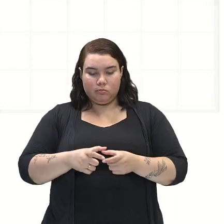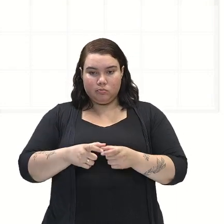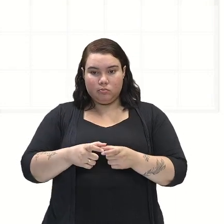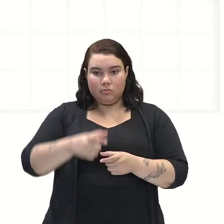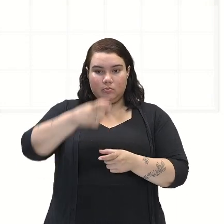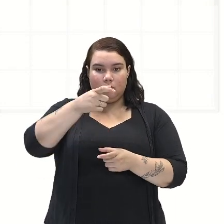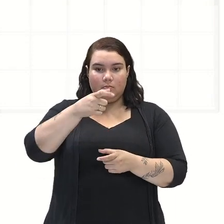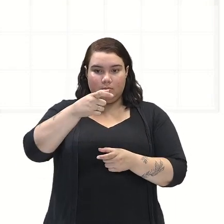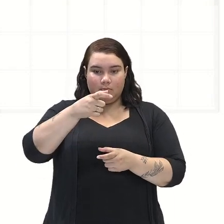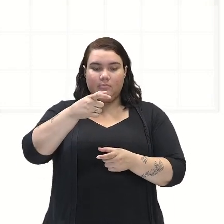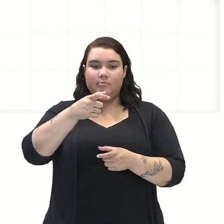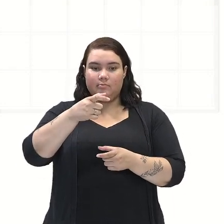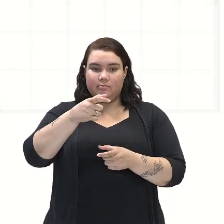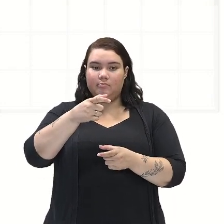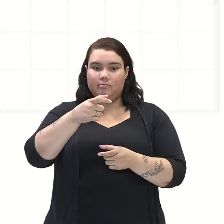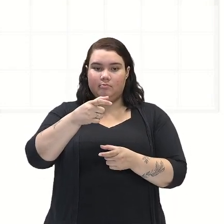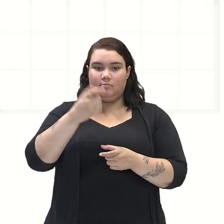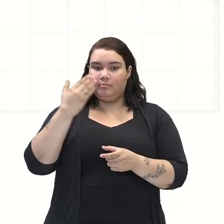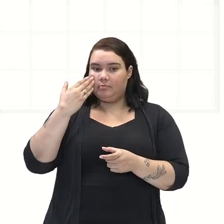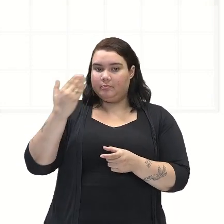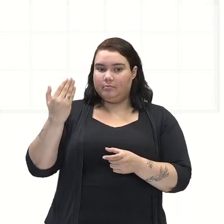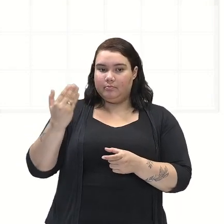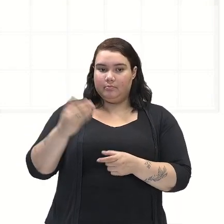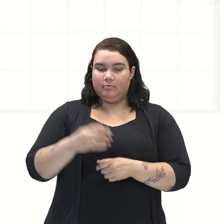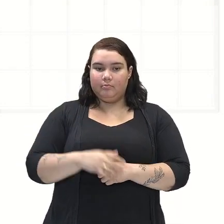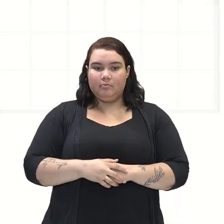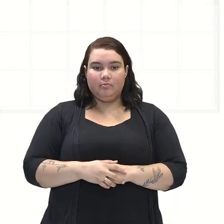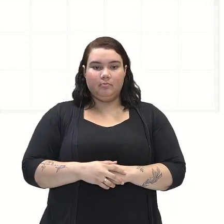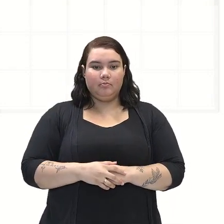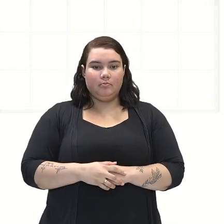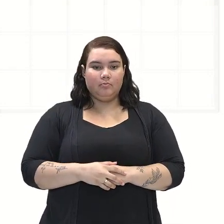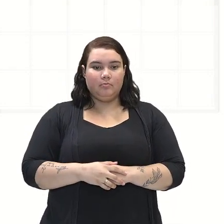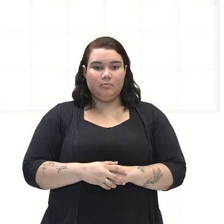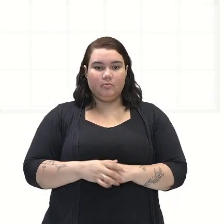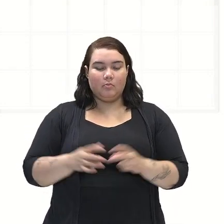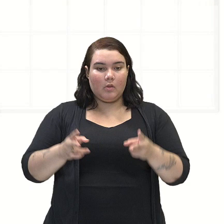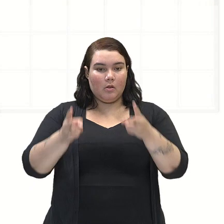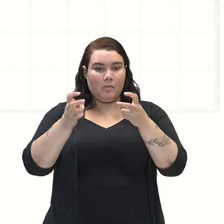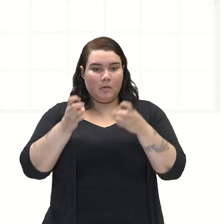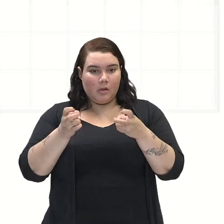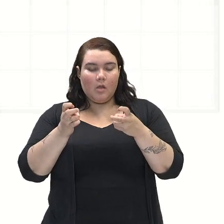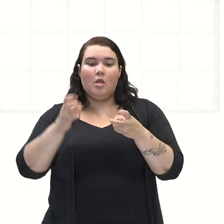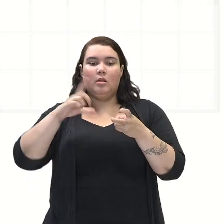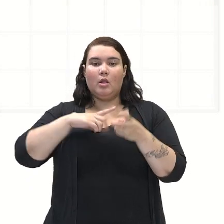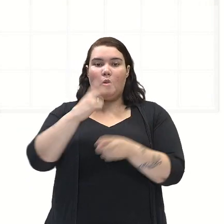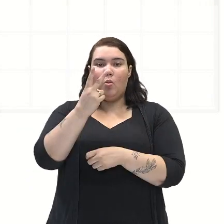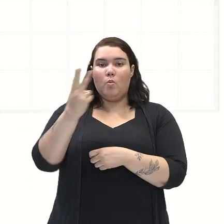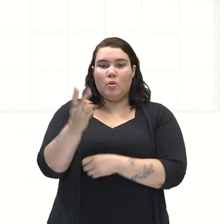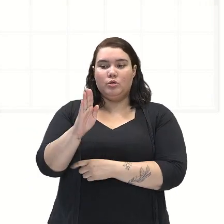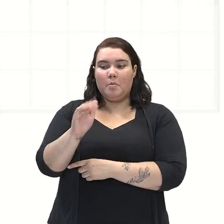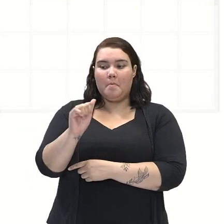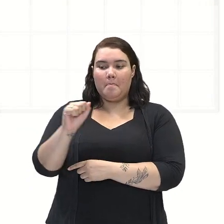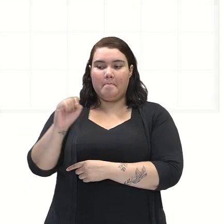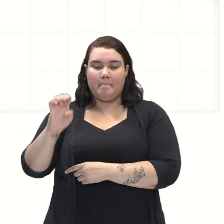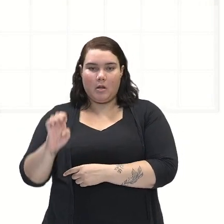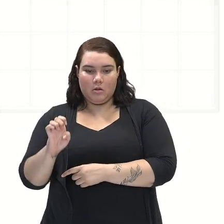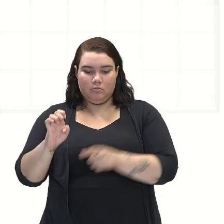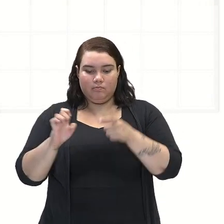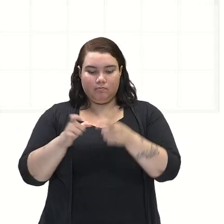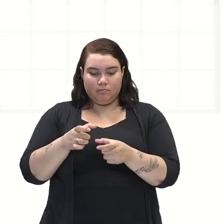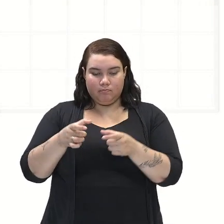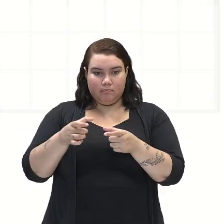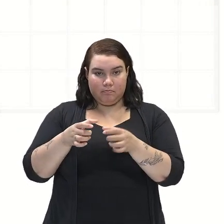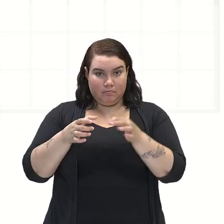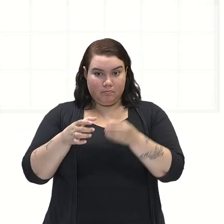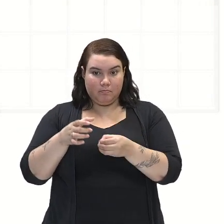aí você sobe. Você vai se deparar com uma nova base superior também circular,